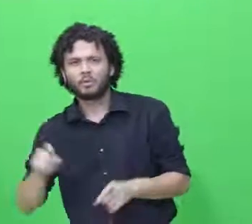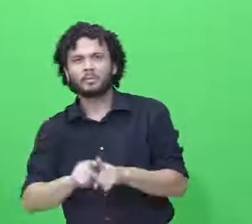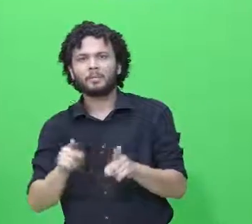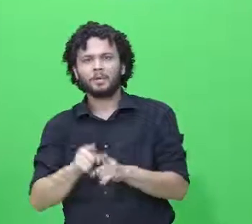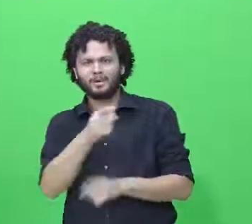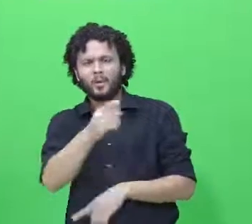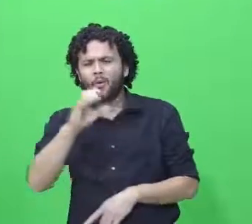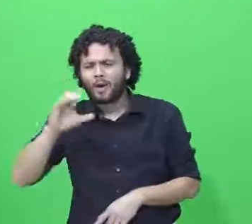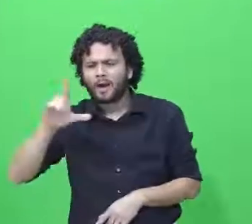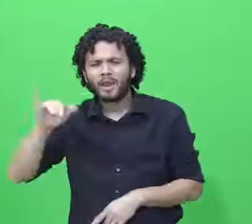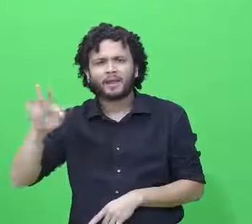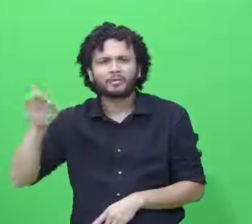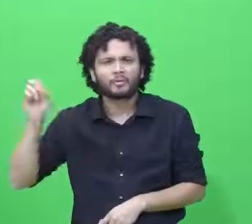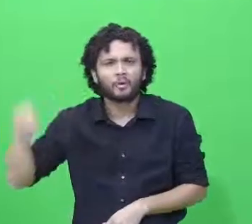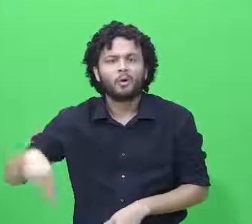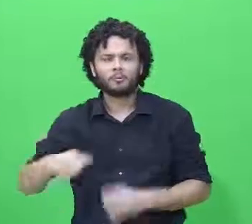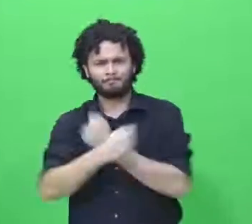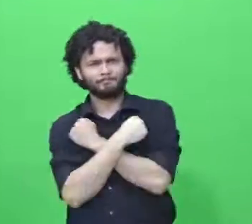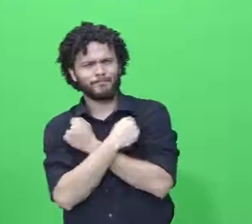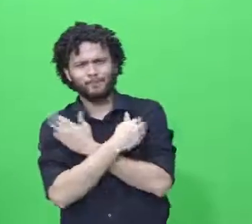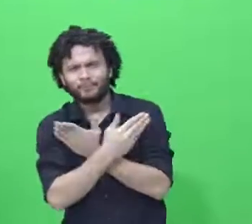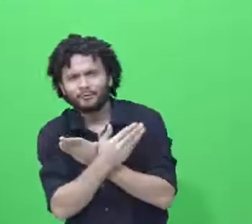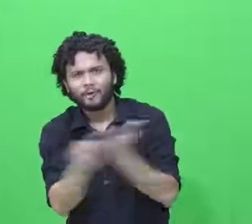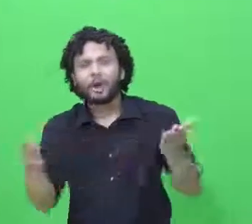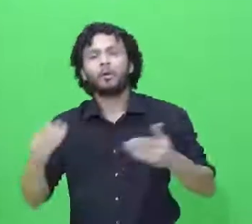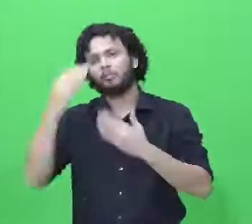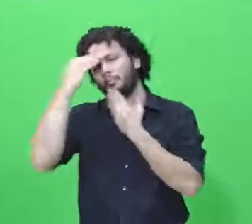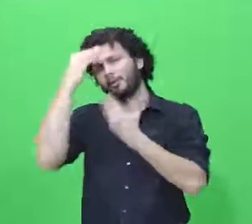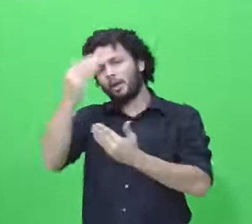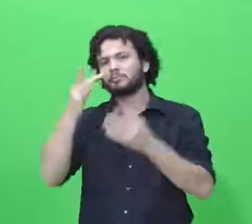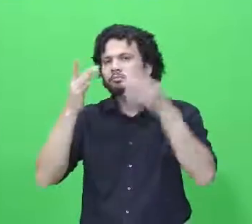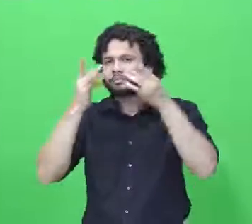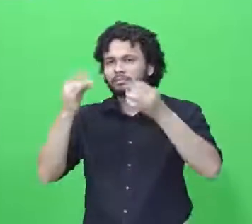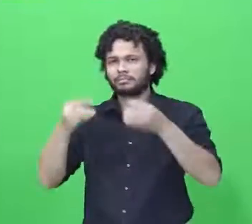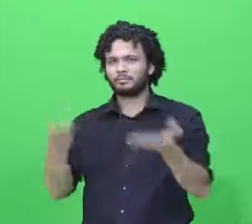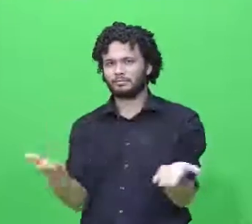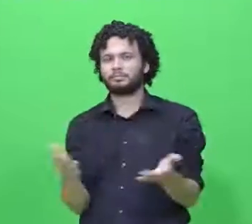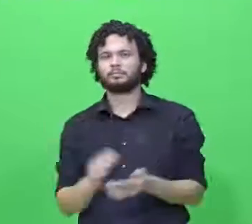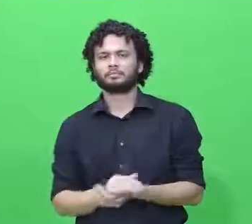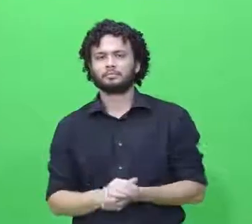Cleiton, que está nos assistindo aí. Um abraço a todos e obrigado pela atenção.